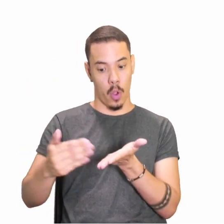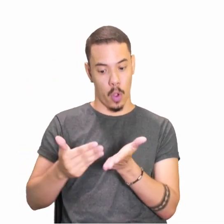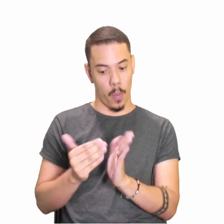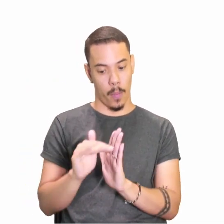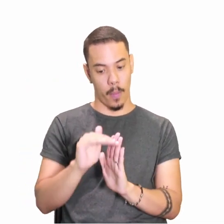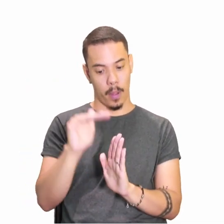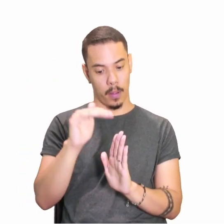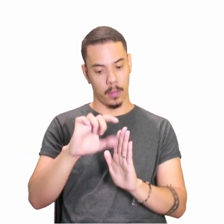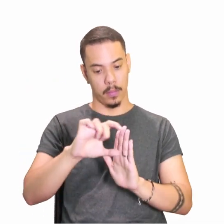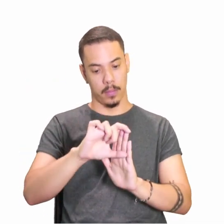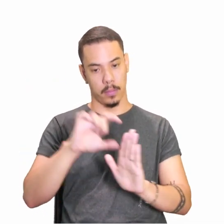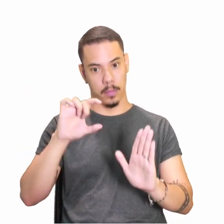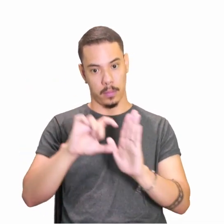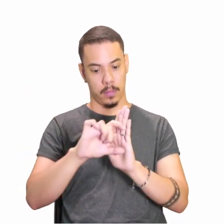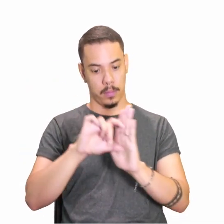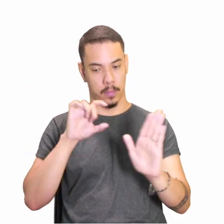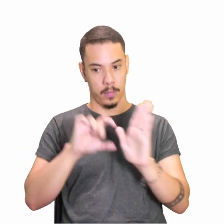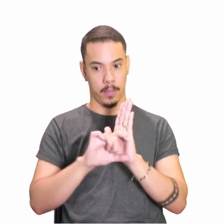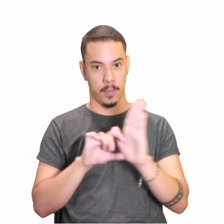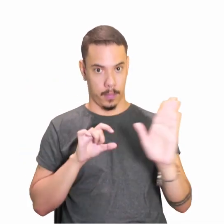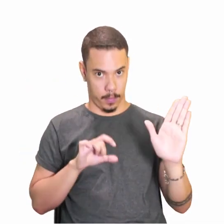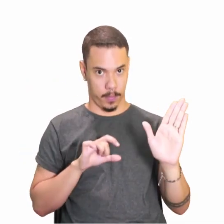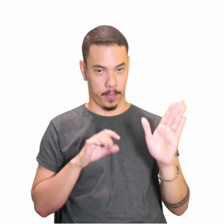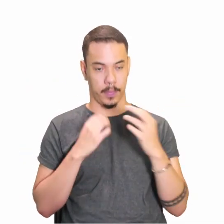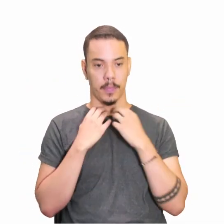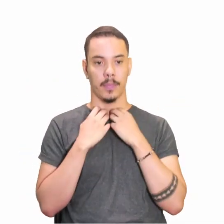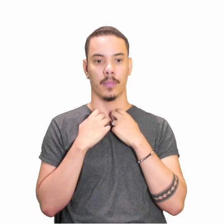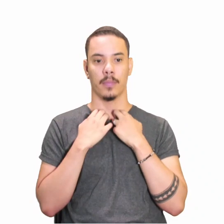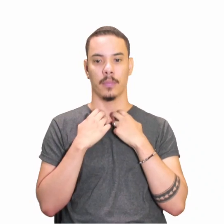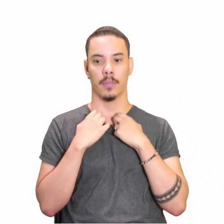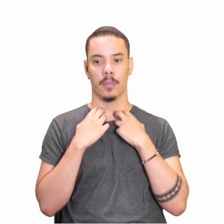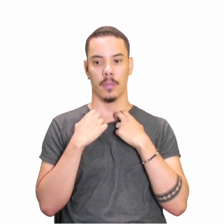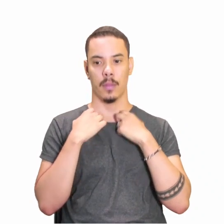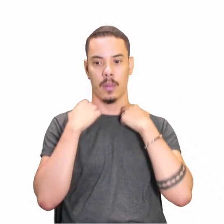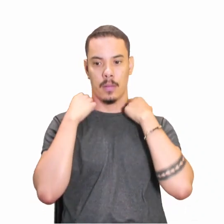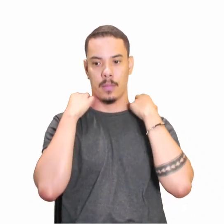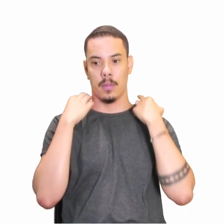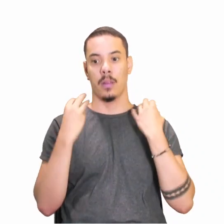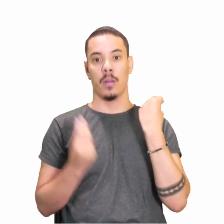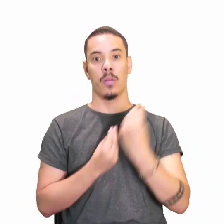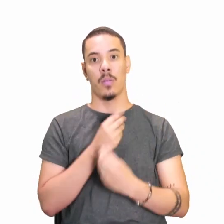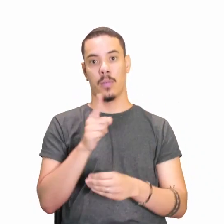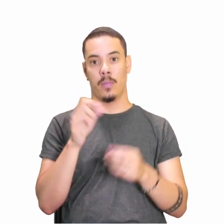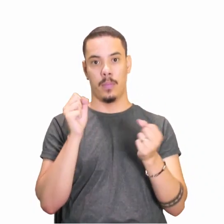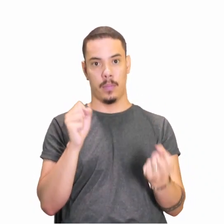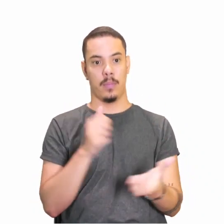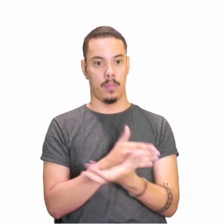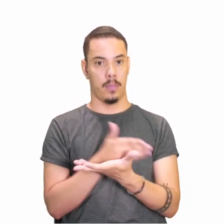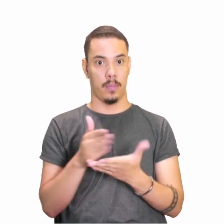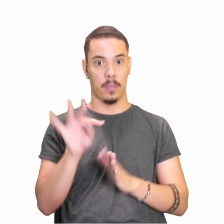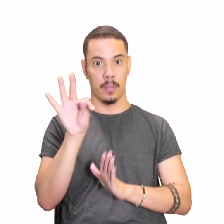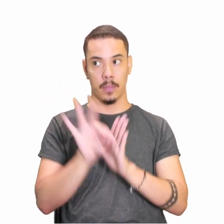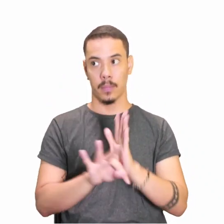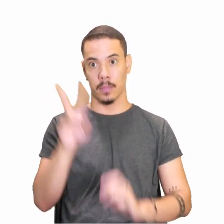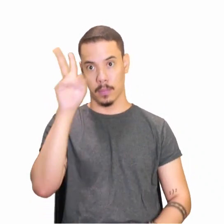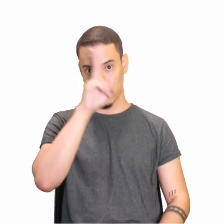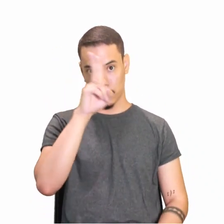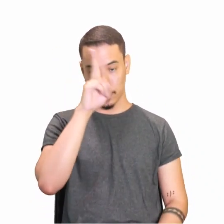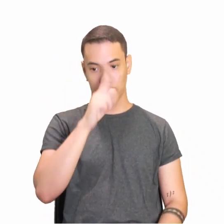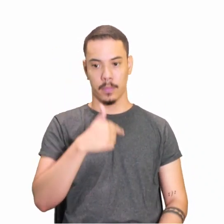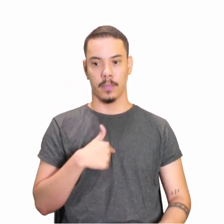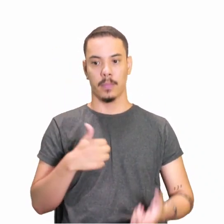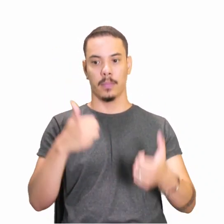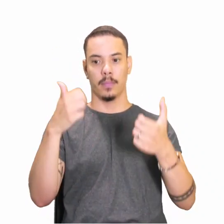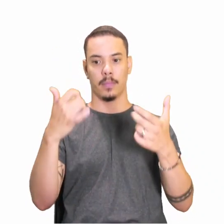3 partes do tipo de texto. E agora, como é que você pode começar seu texto? Lembra que o texto narrativo, ele